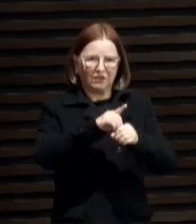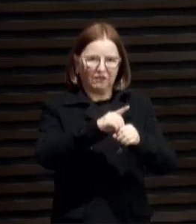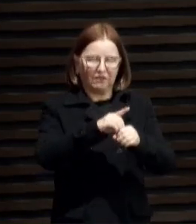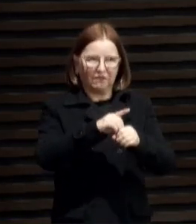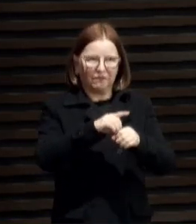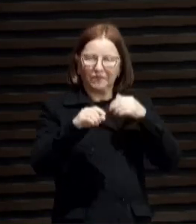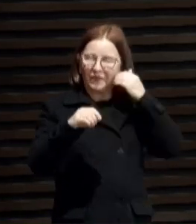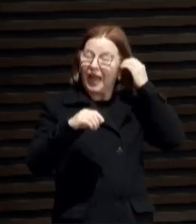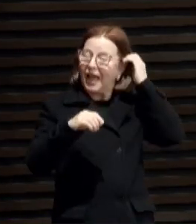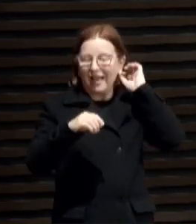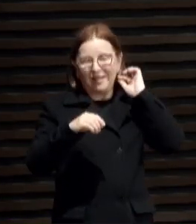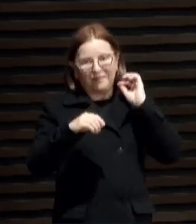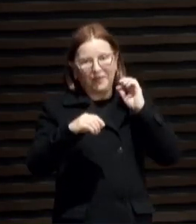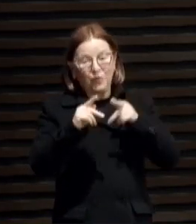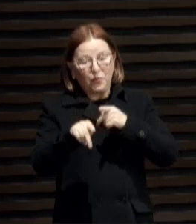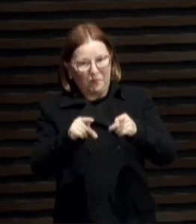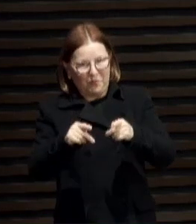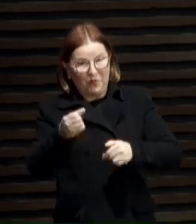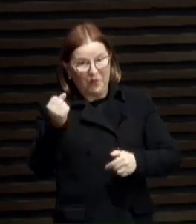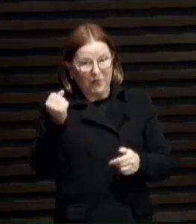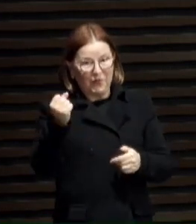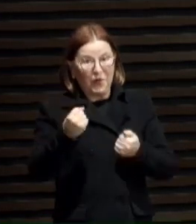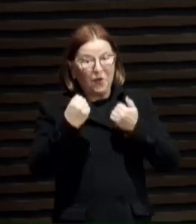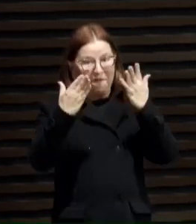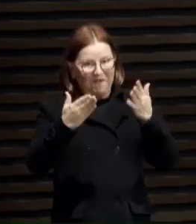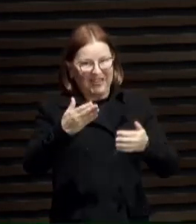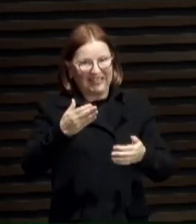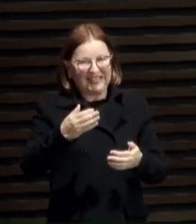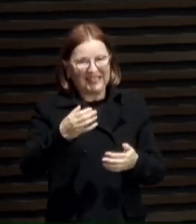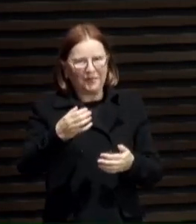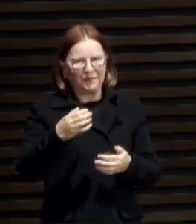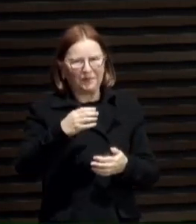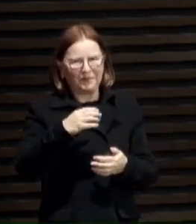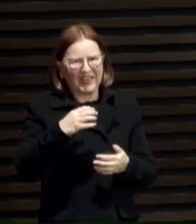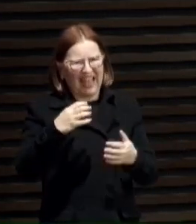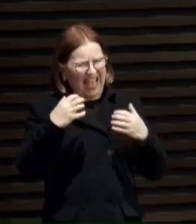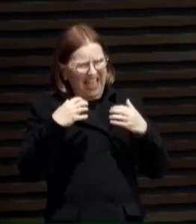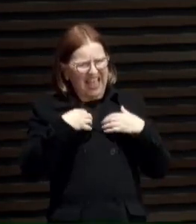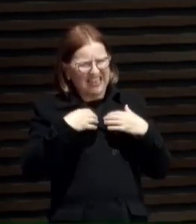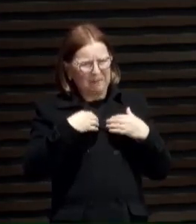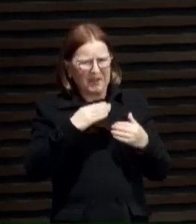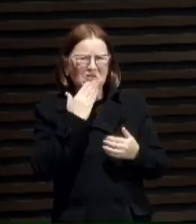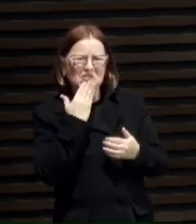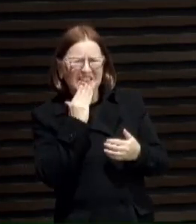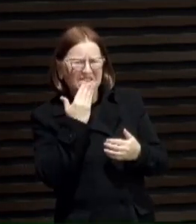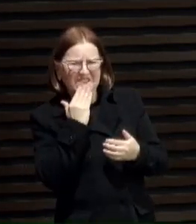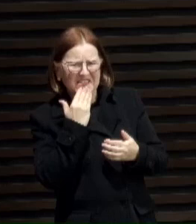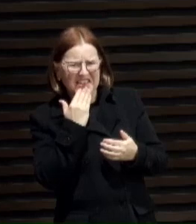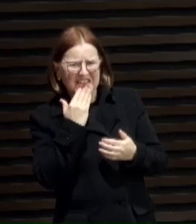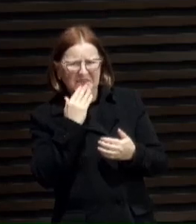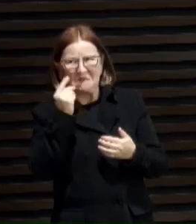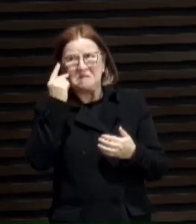animais com defeito, doentes. O povo não está respeitando, inclusive ele diz, olha, quisera